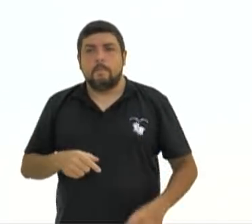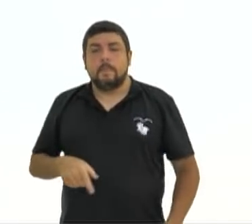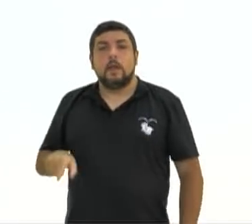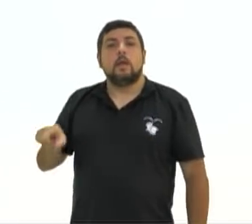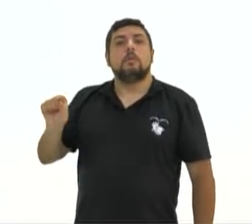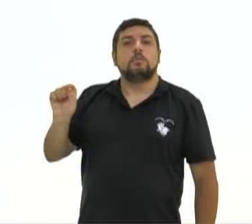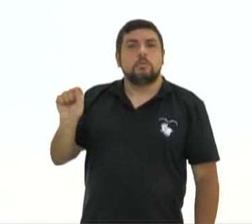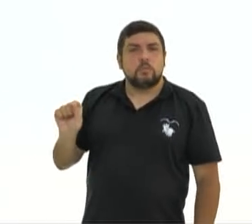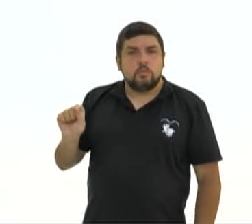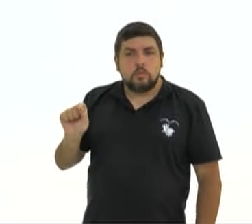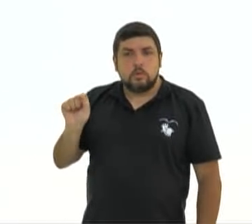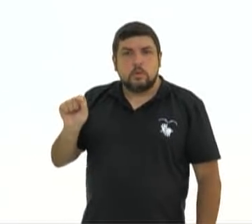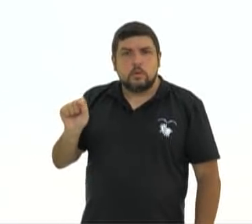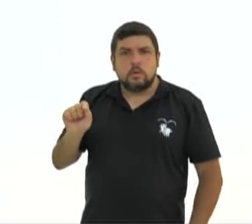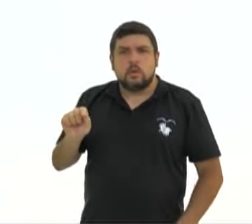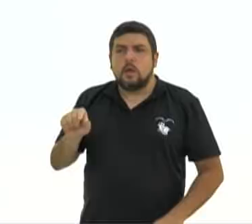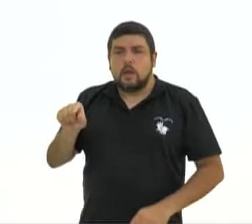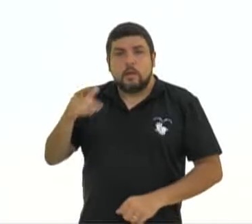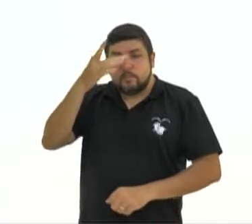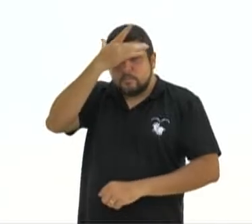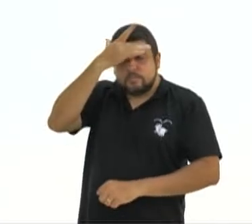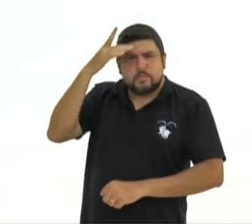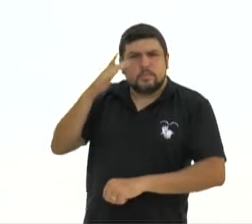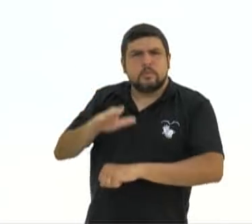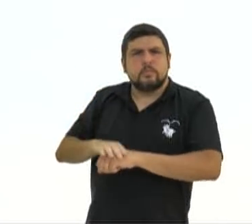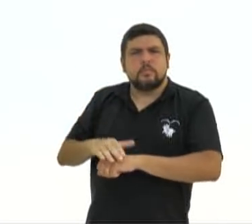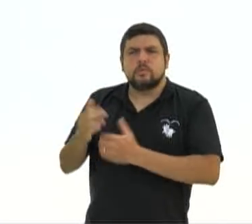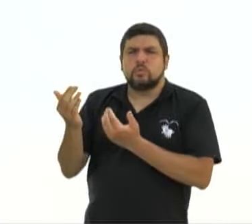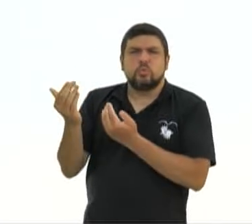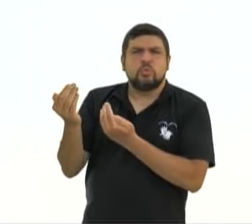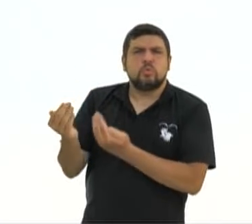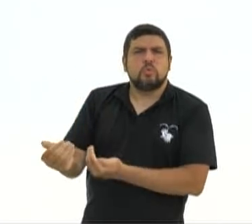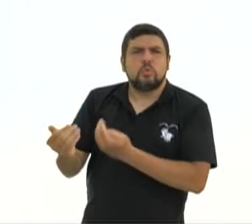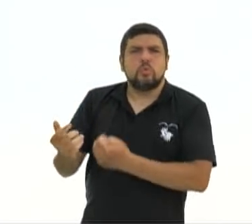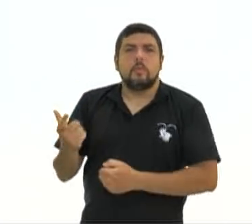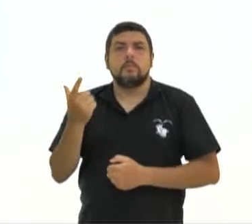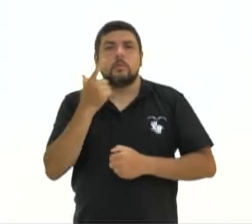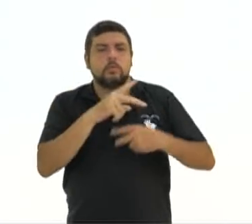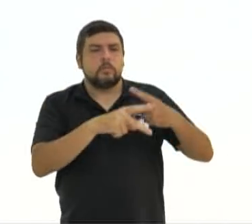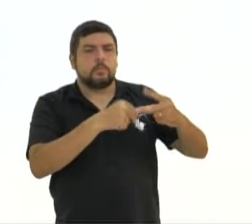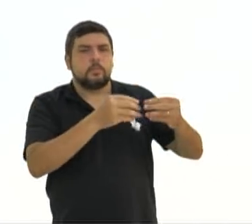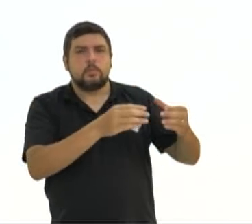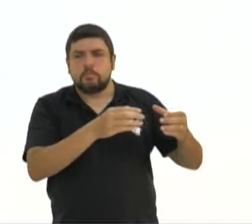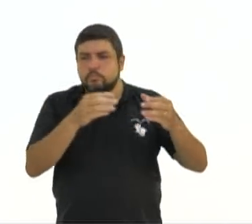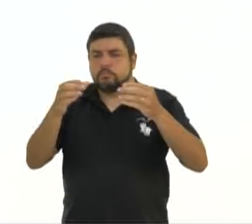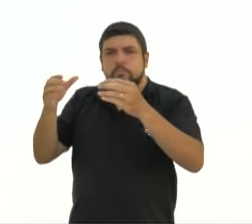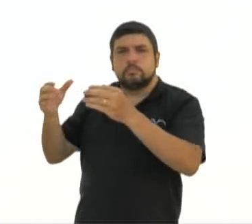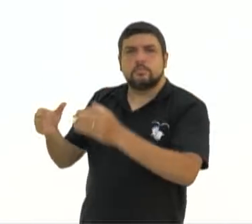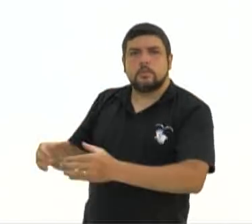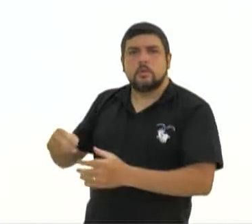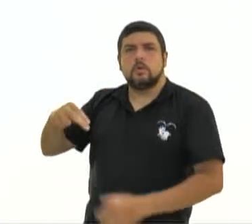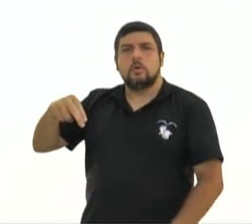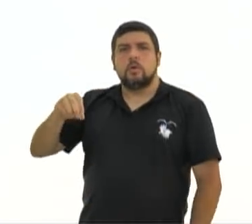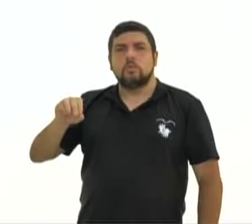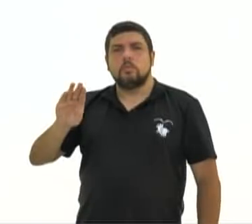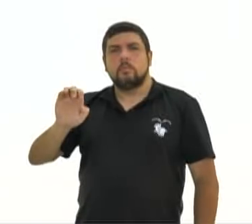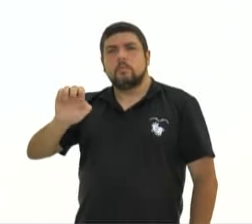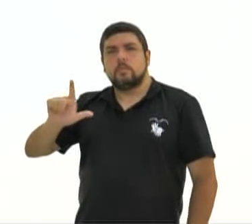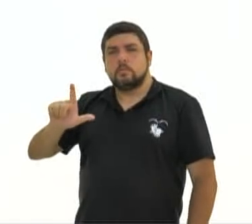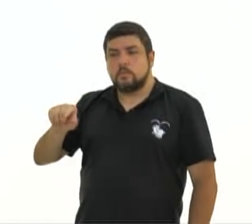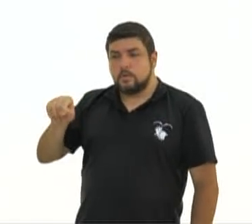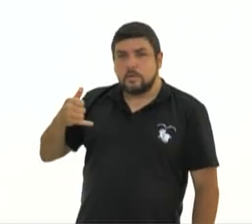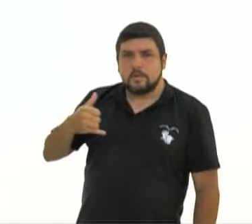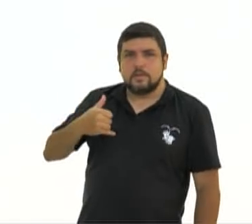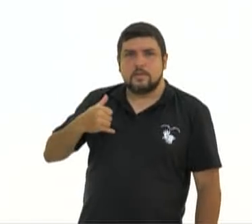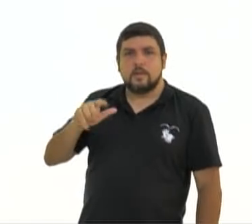2012. Ela tinha apenas 15 anos. Mas, graças a Deus, Malala sobreviveu. Nós temos